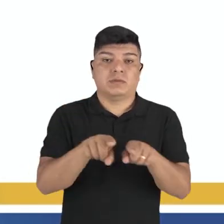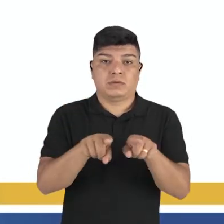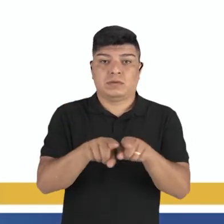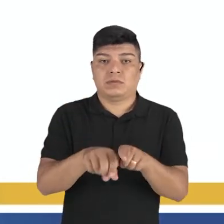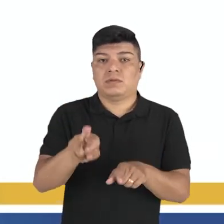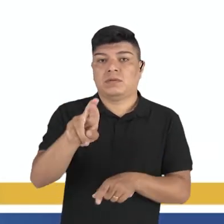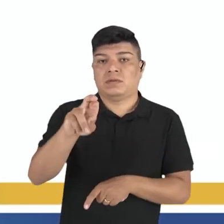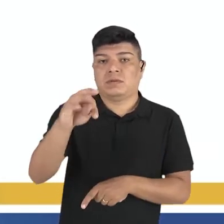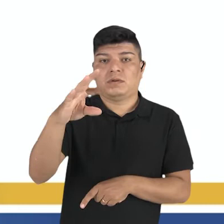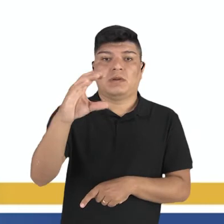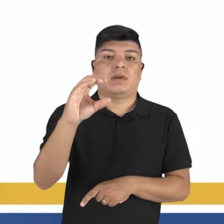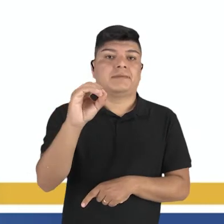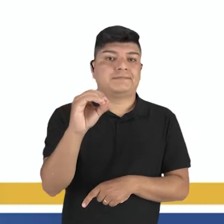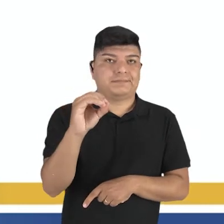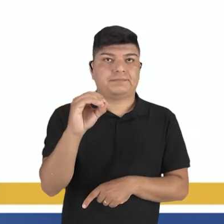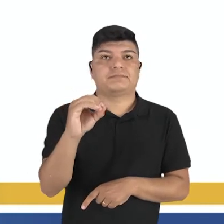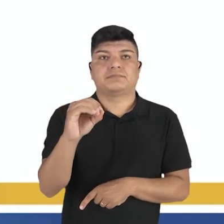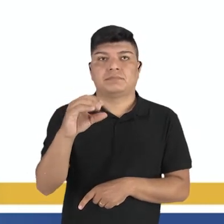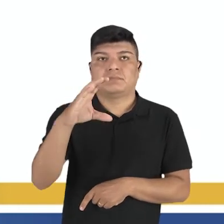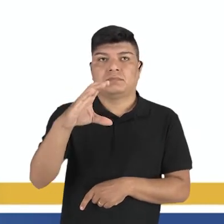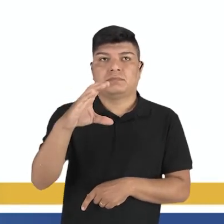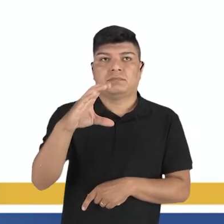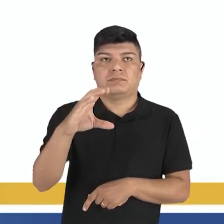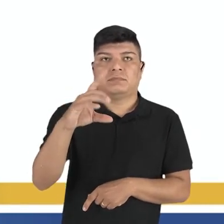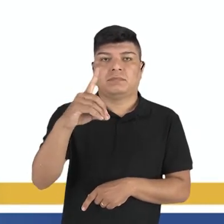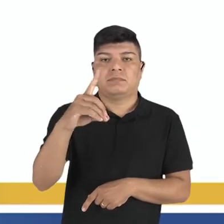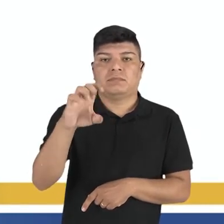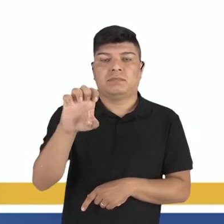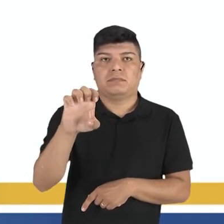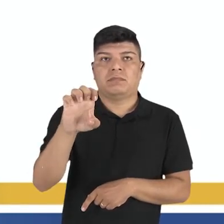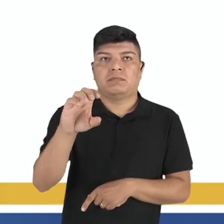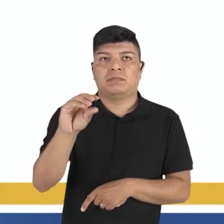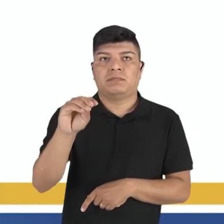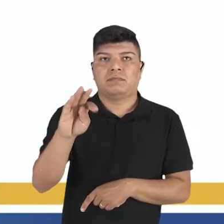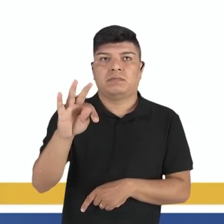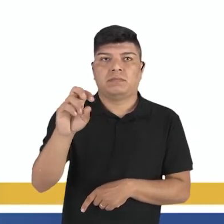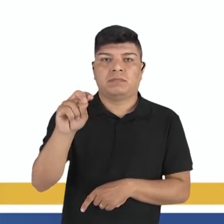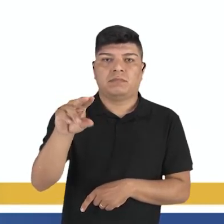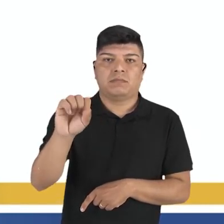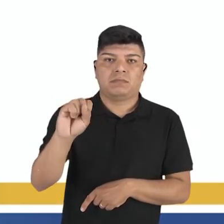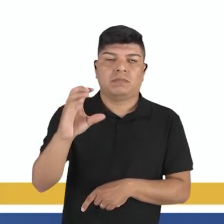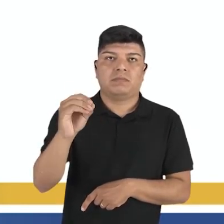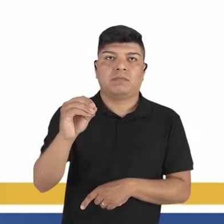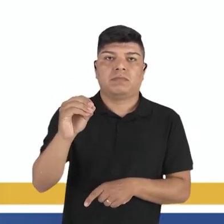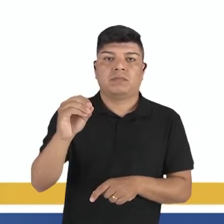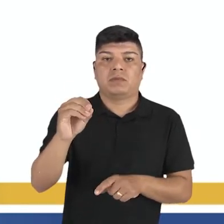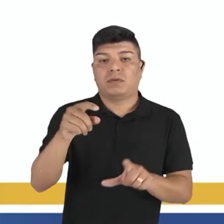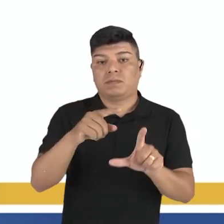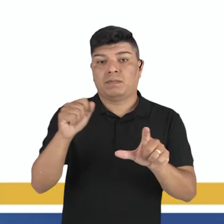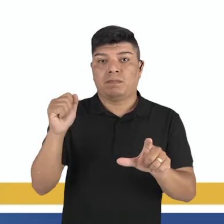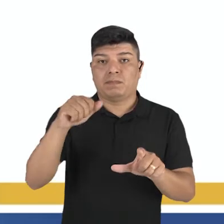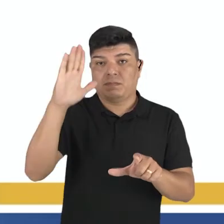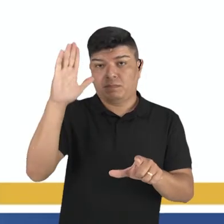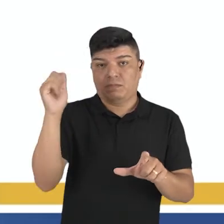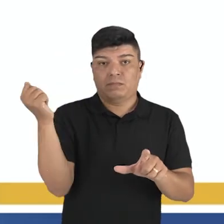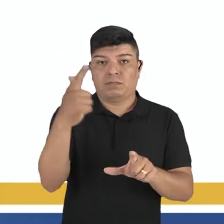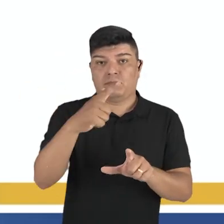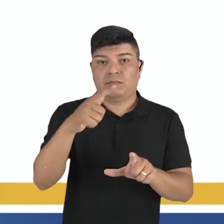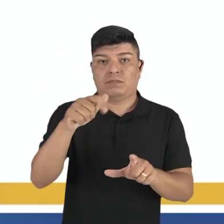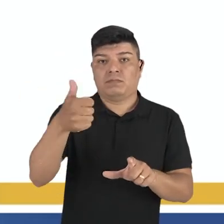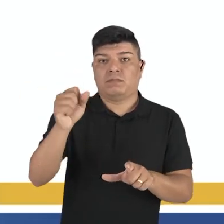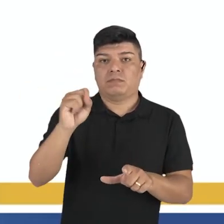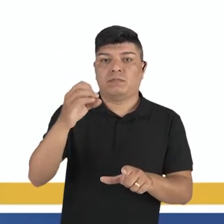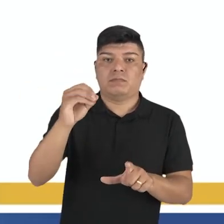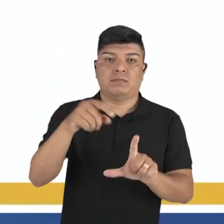ângulo CDE, ele é obtuso porque ele é maior do que um ângulo de 90 graus. E o meu ângulo